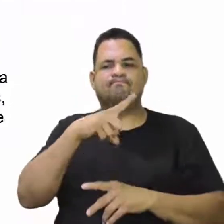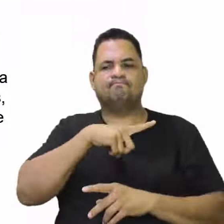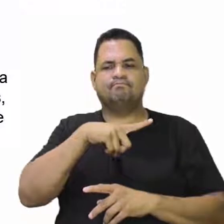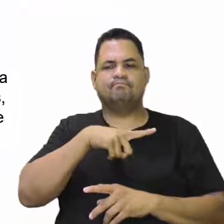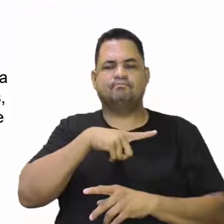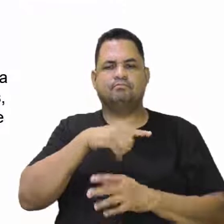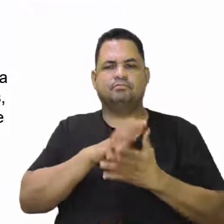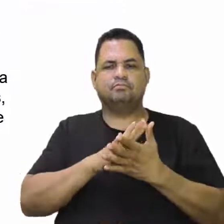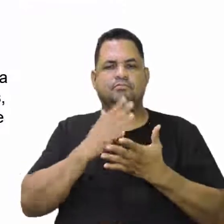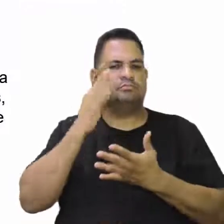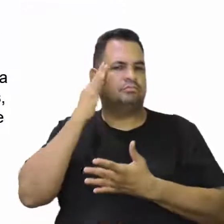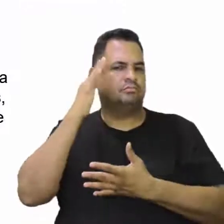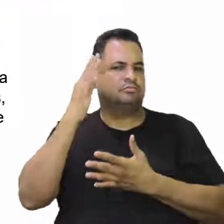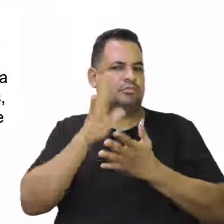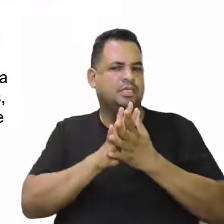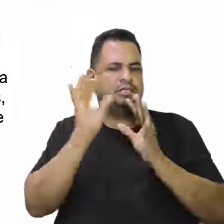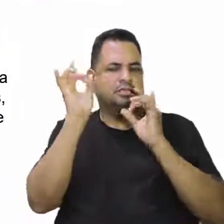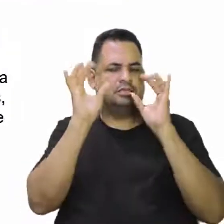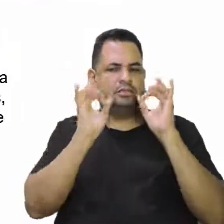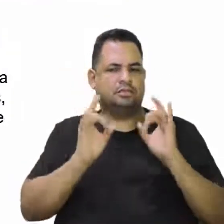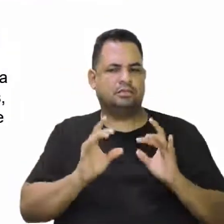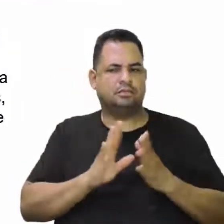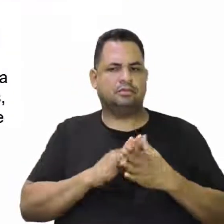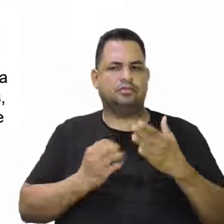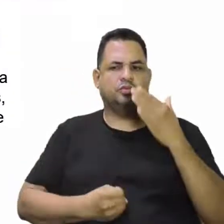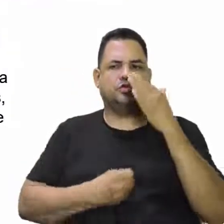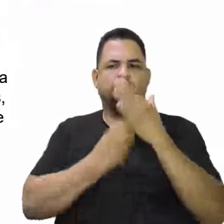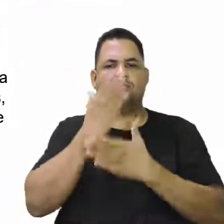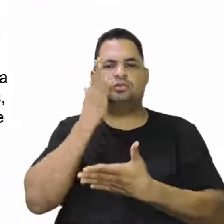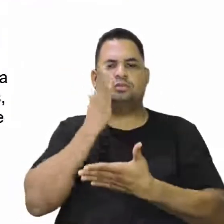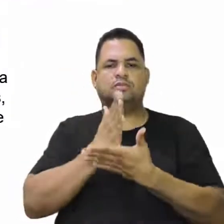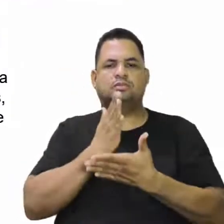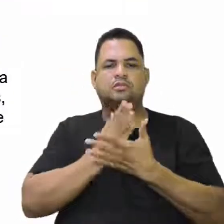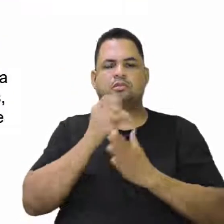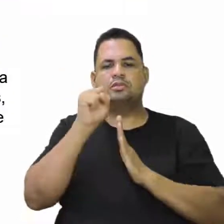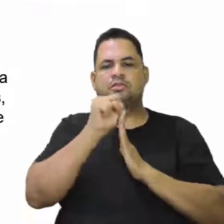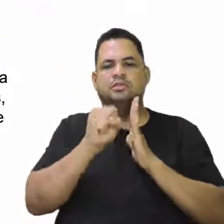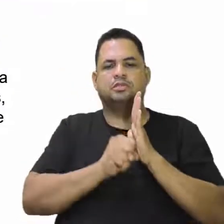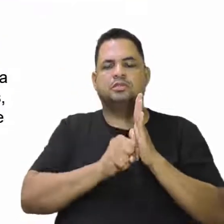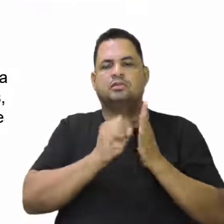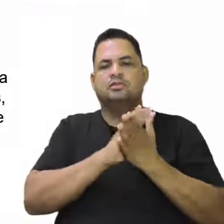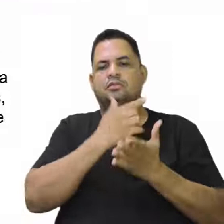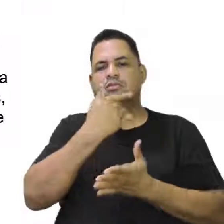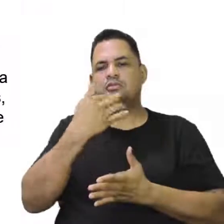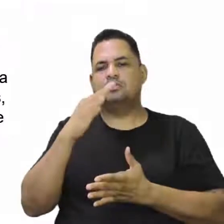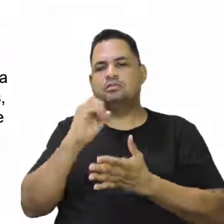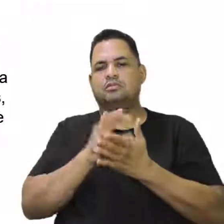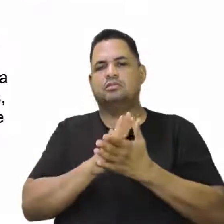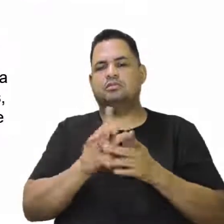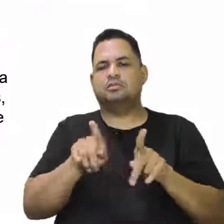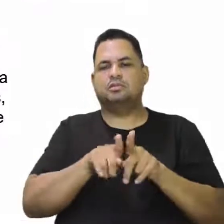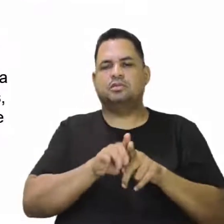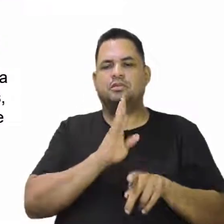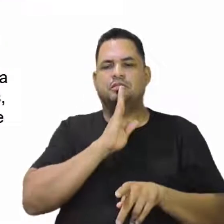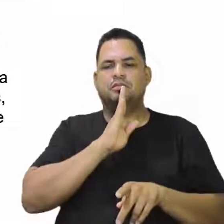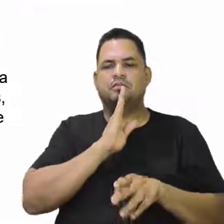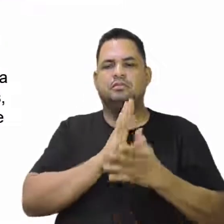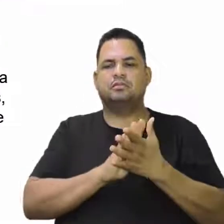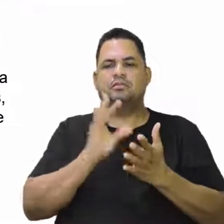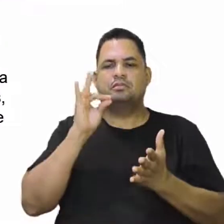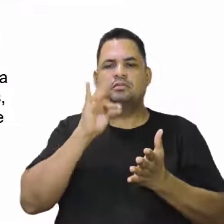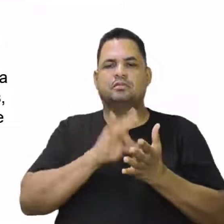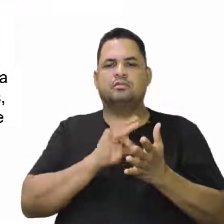alguns detalhes, porque ela surge na metade do século XX e é também conhecido como